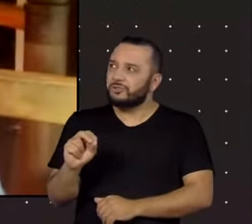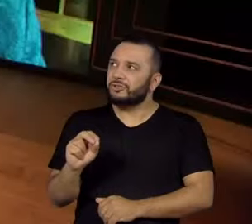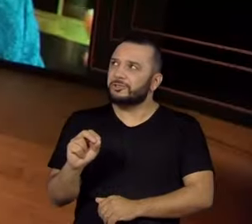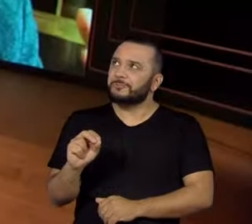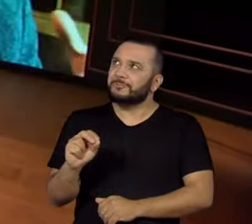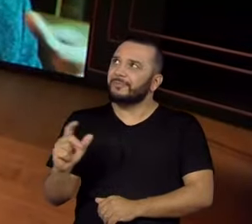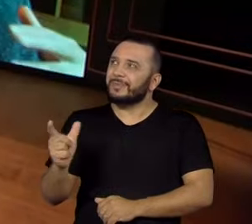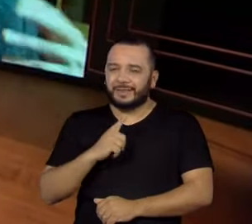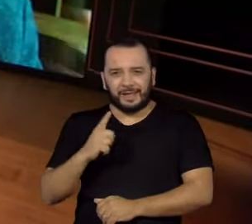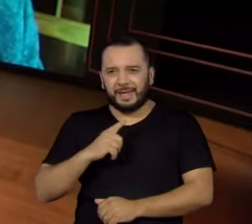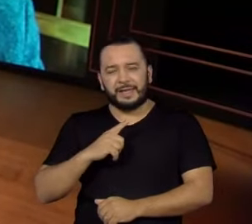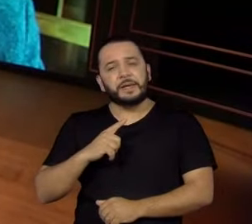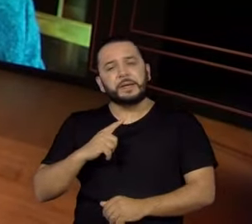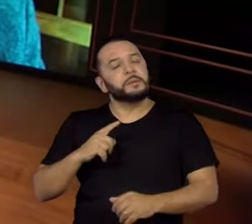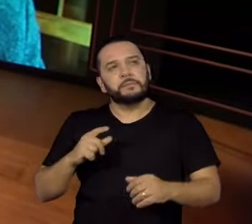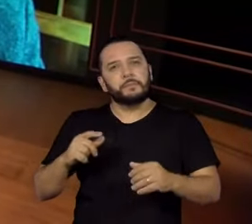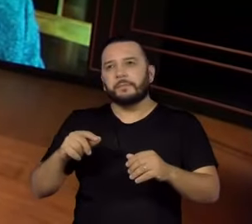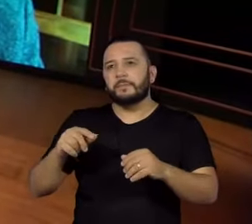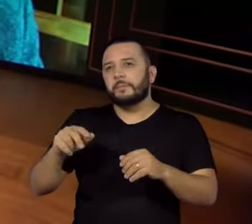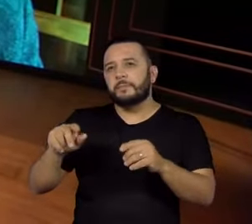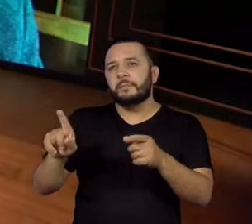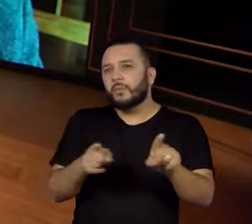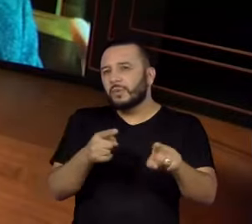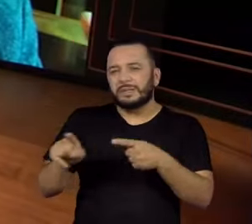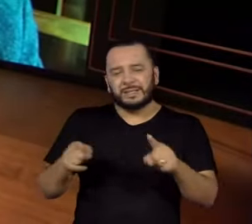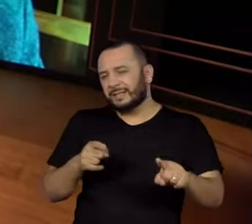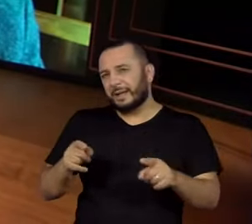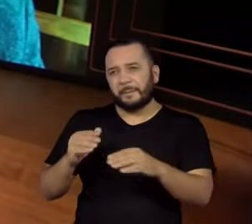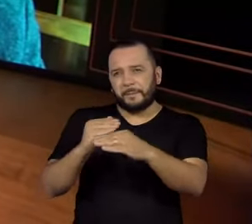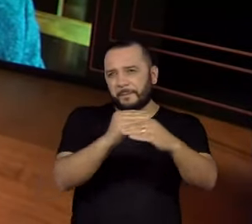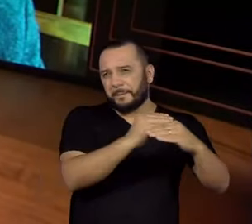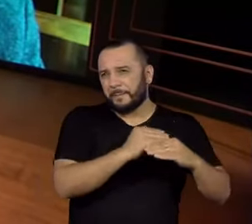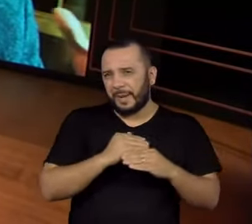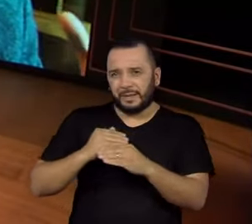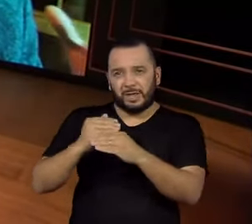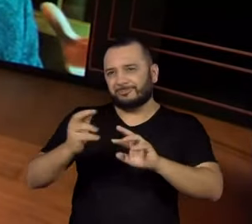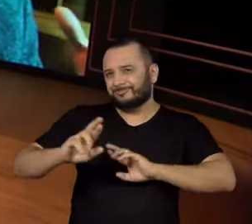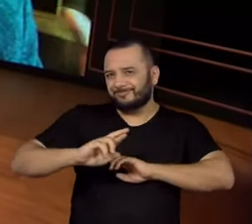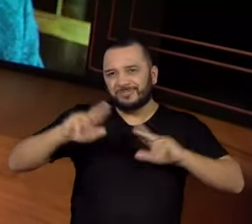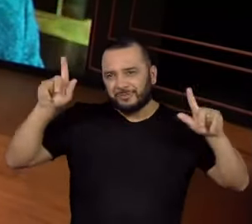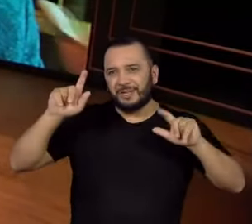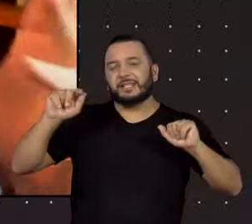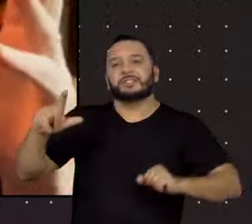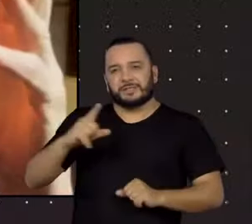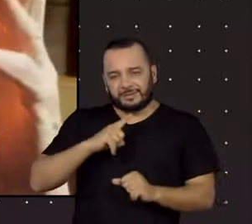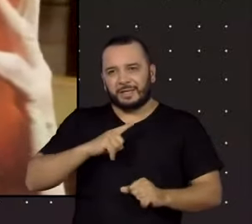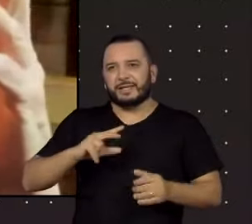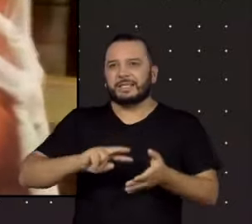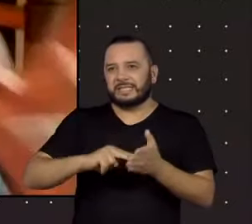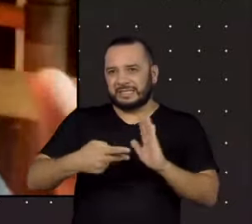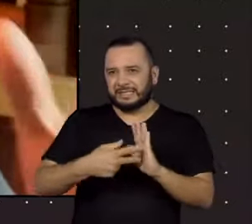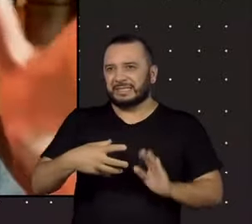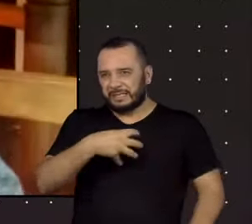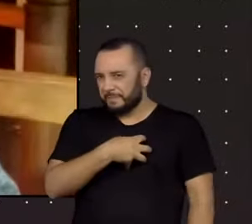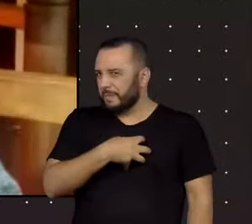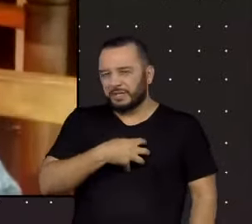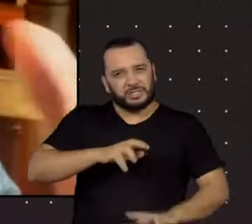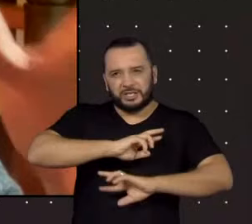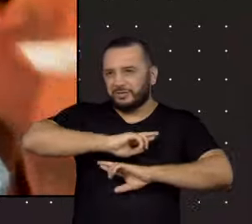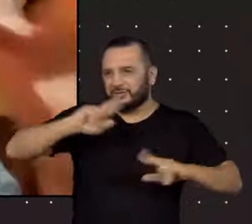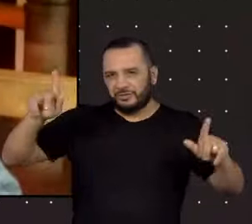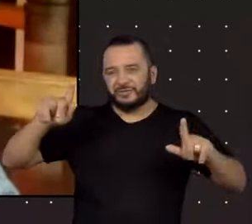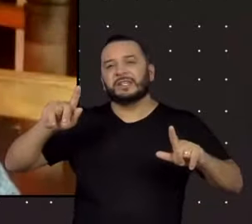permite que a gente faça um uso muito rico dessa semântica sonora para transformar realmente o som num elemento de